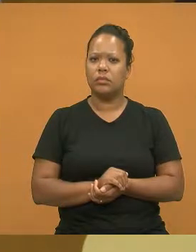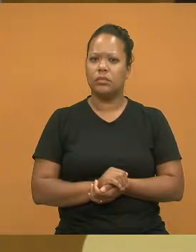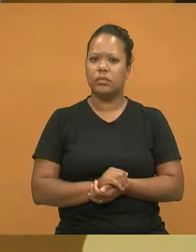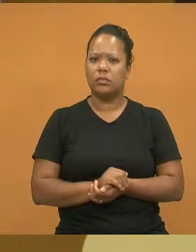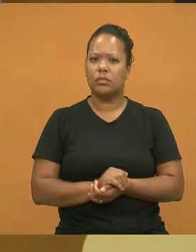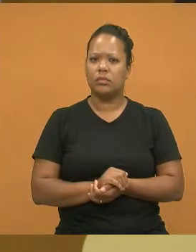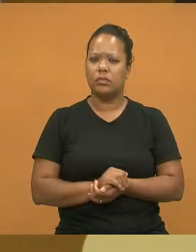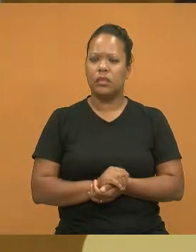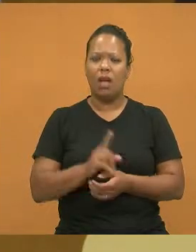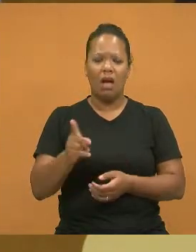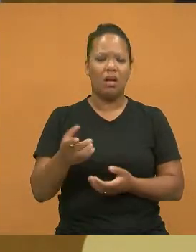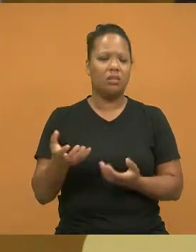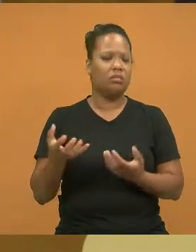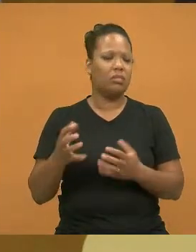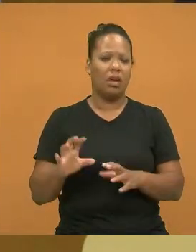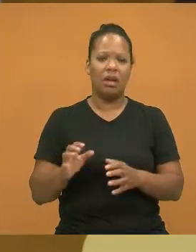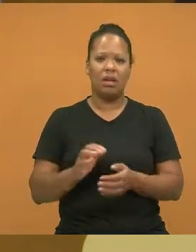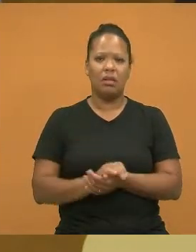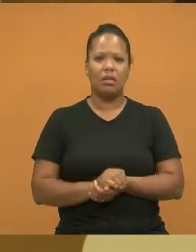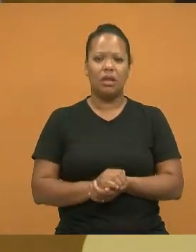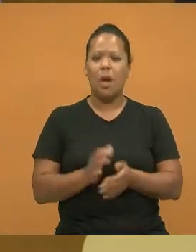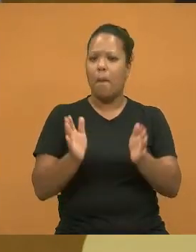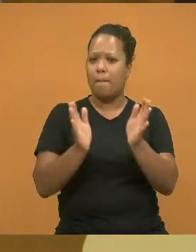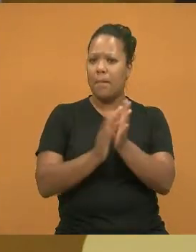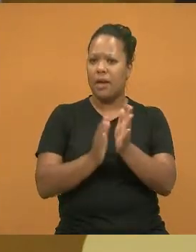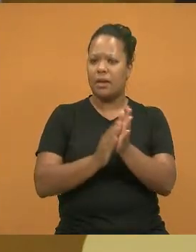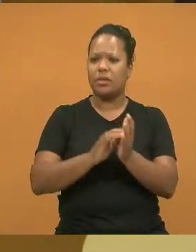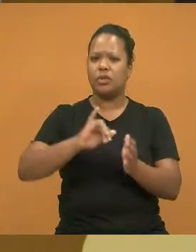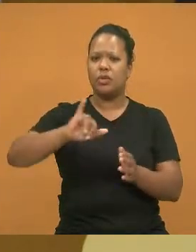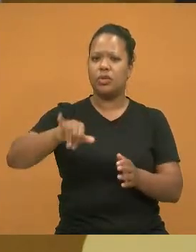mesma rejeitou. E daí eu parabenizo